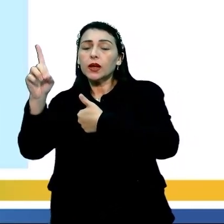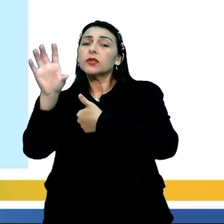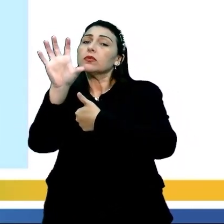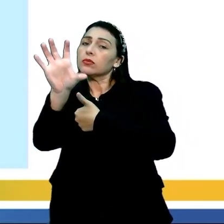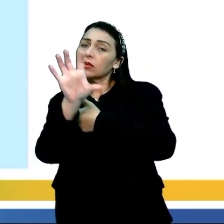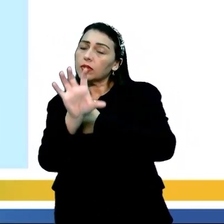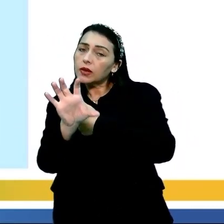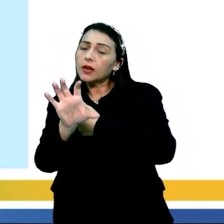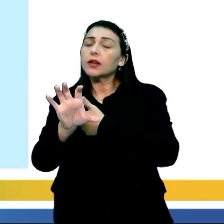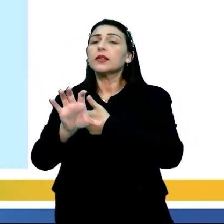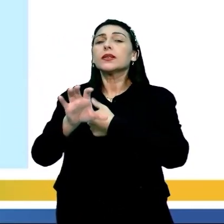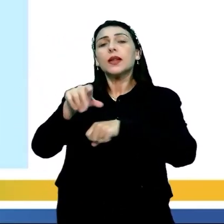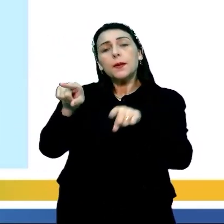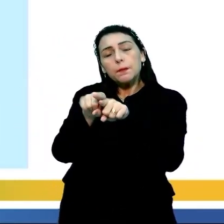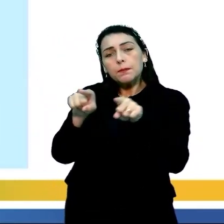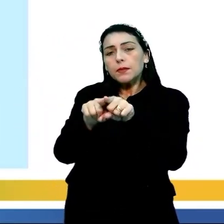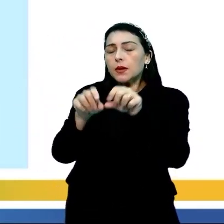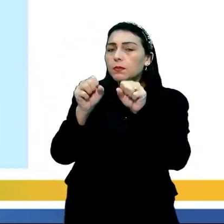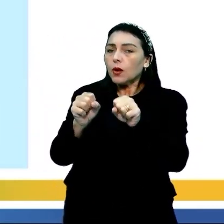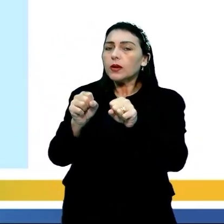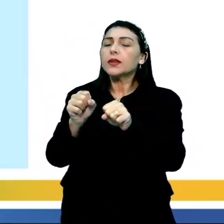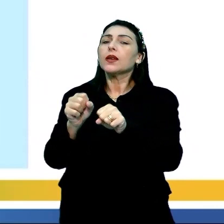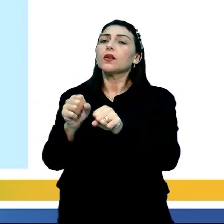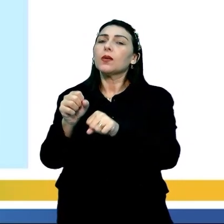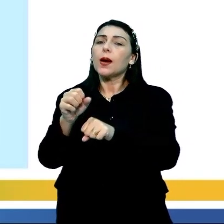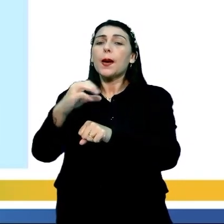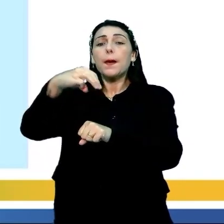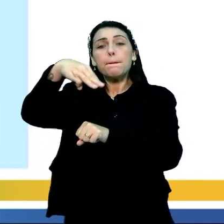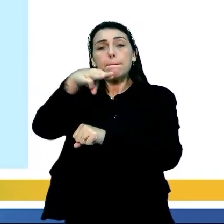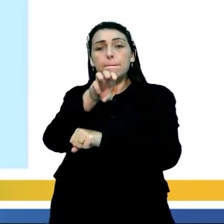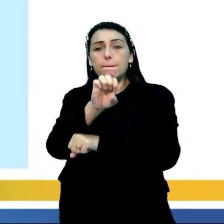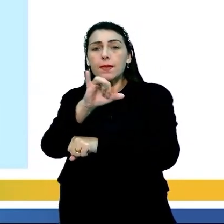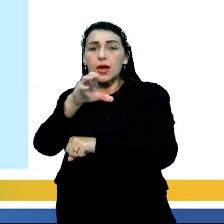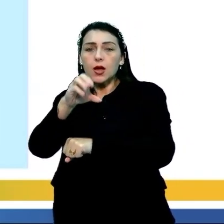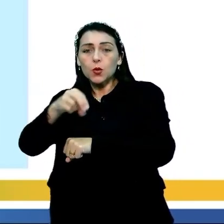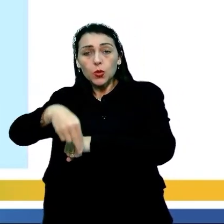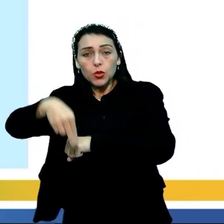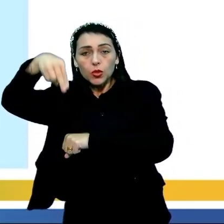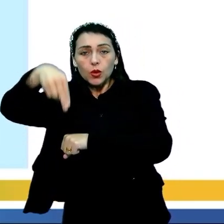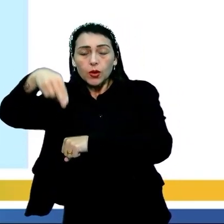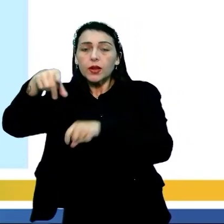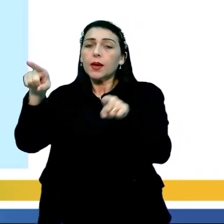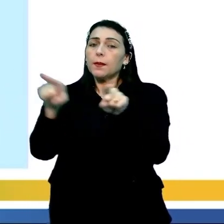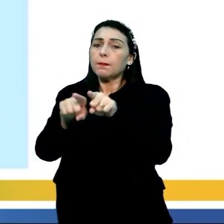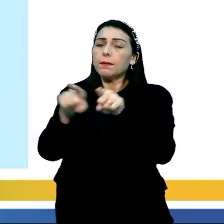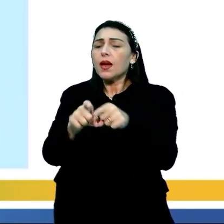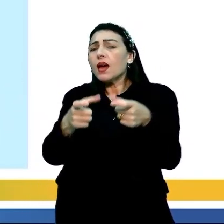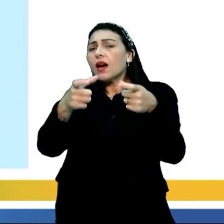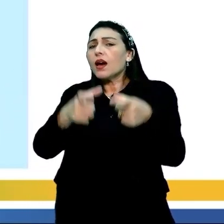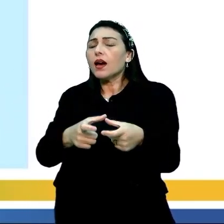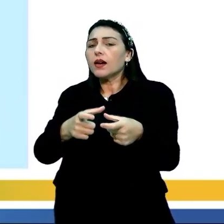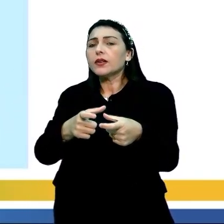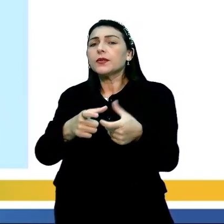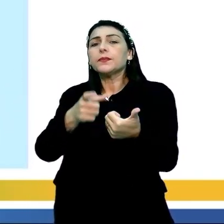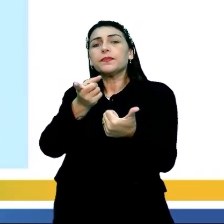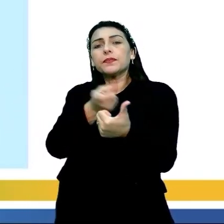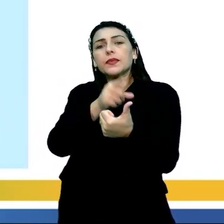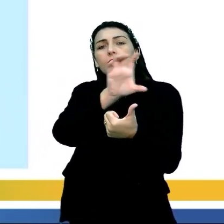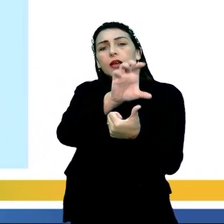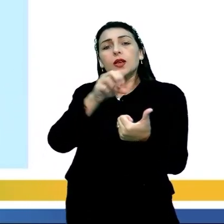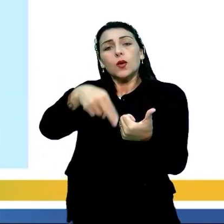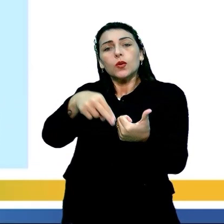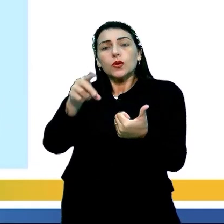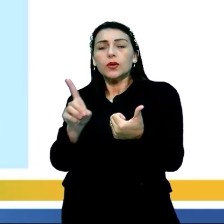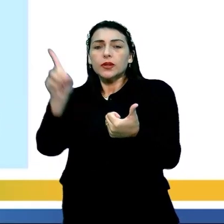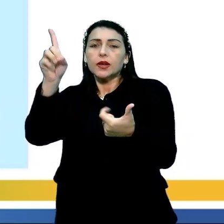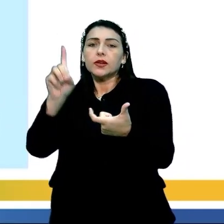chama aí, também pode ser conhecida como Meio Norte, tá? E ela fica justamente entre a região